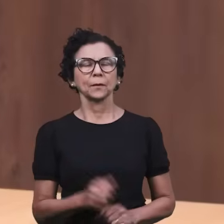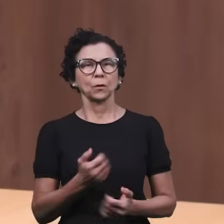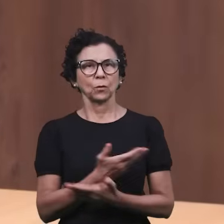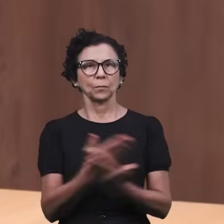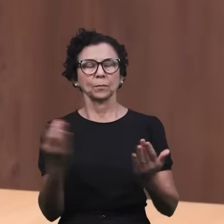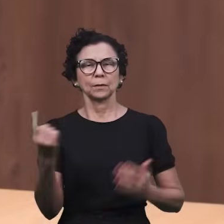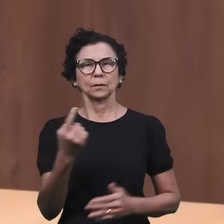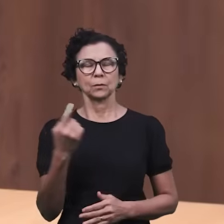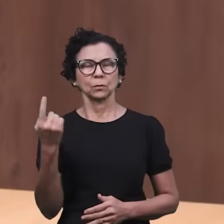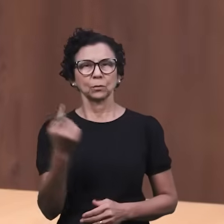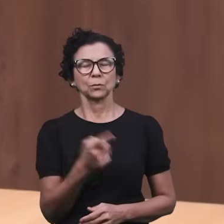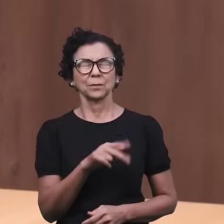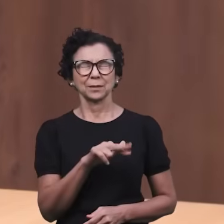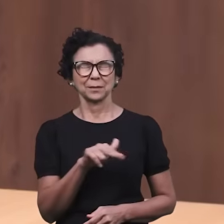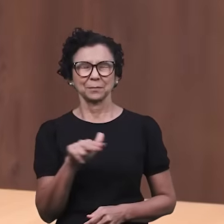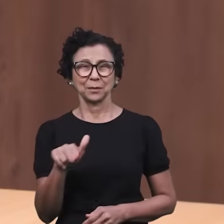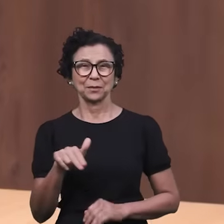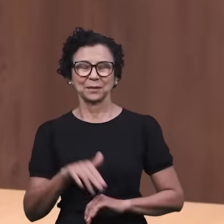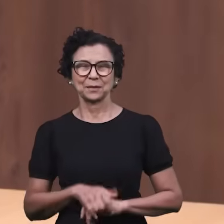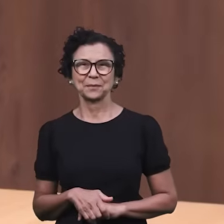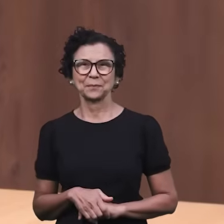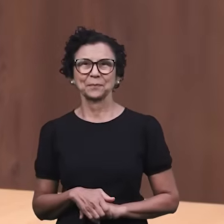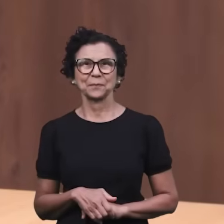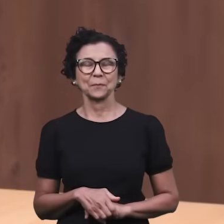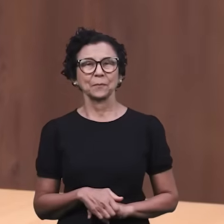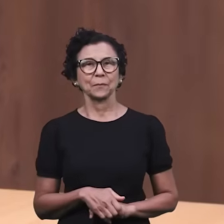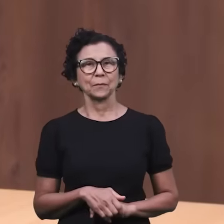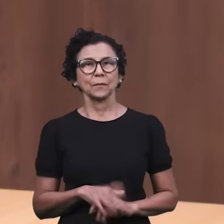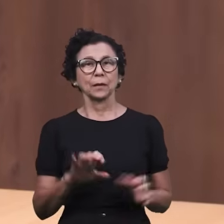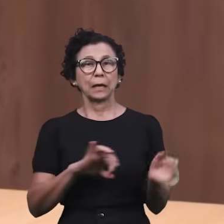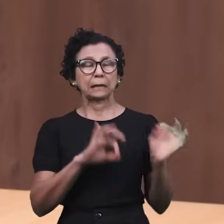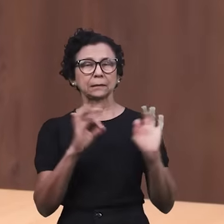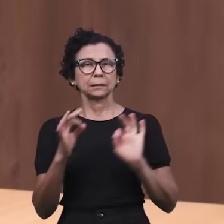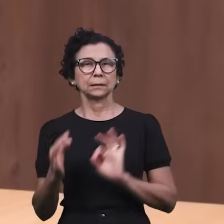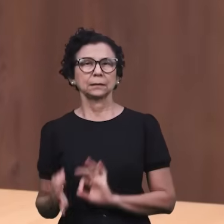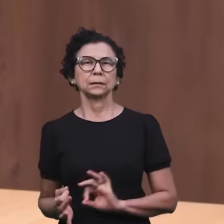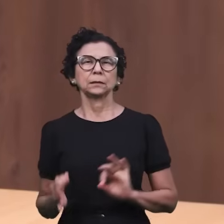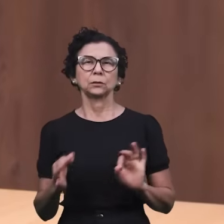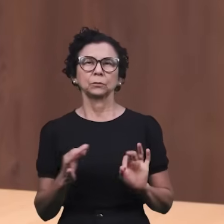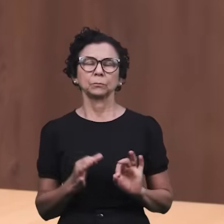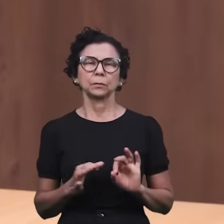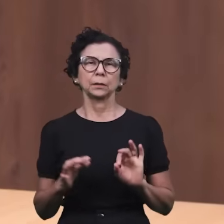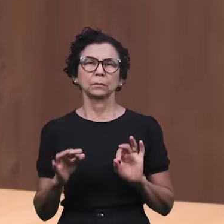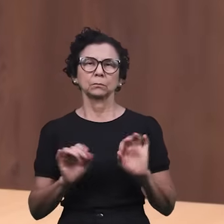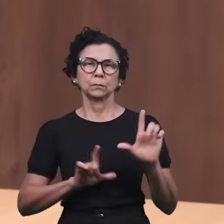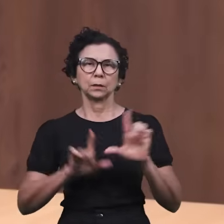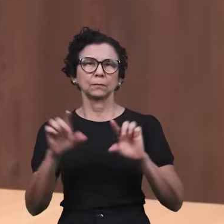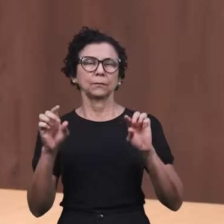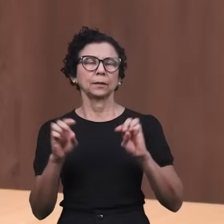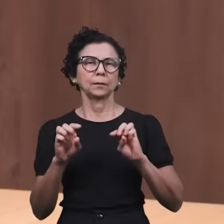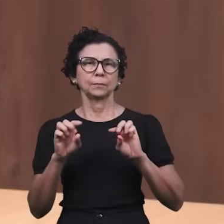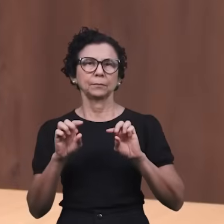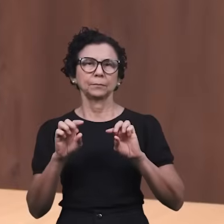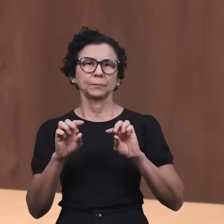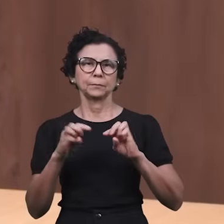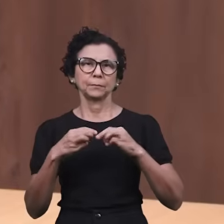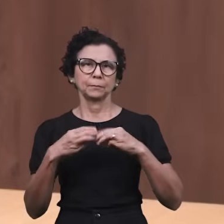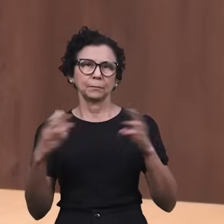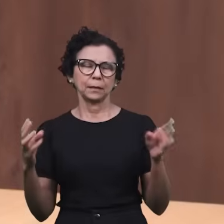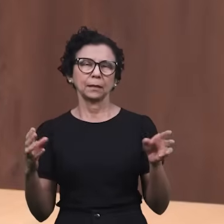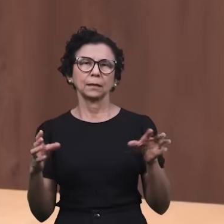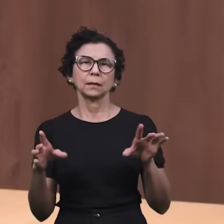quero saudar a todos os nossos irmãos, aqueles que nos veem pelos nossos canais abertos, TV aberto, ou